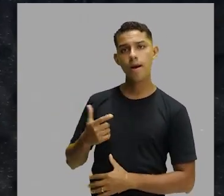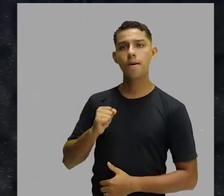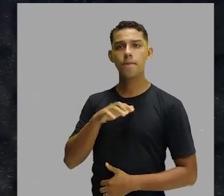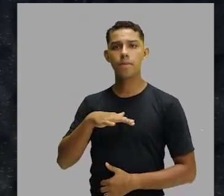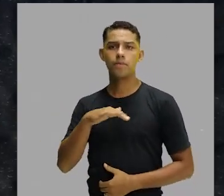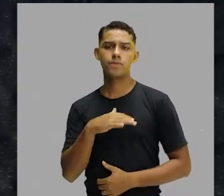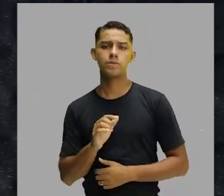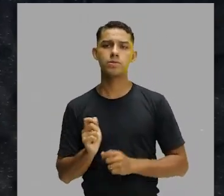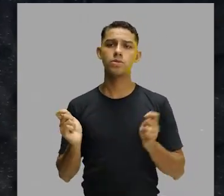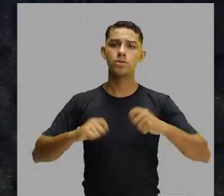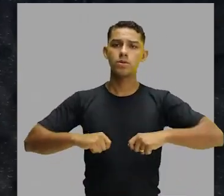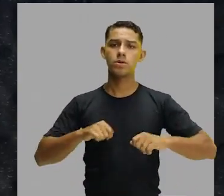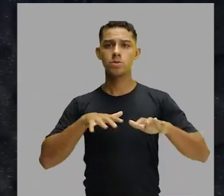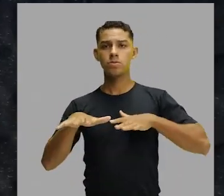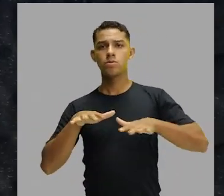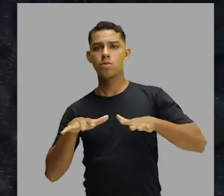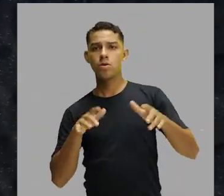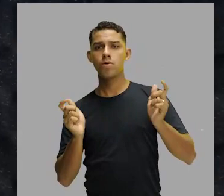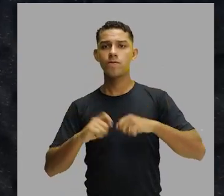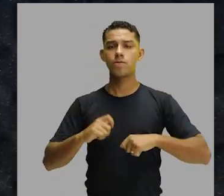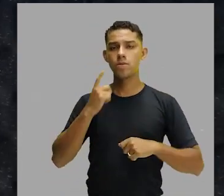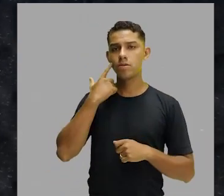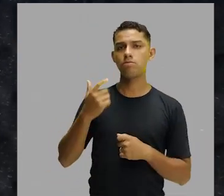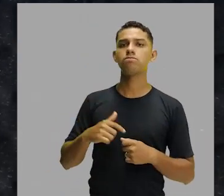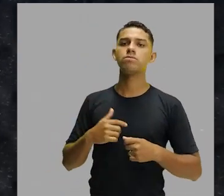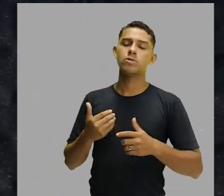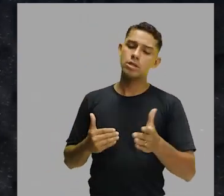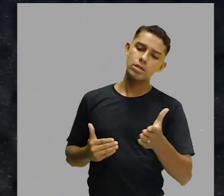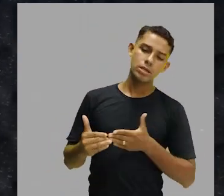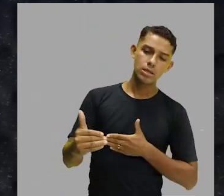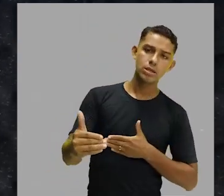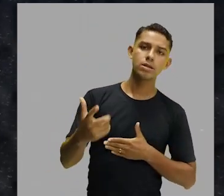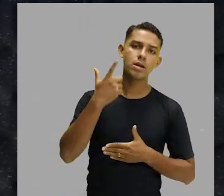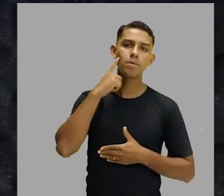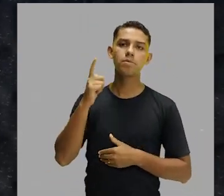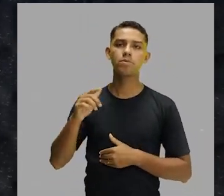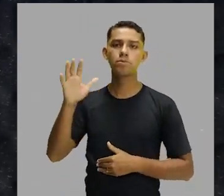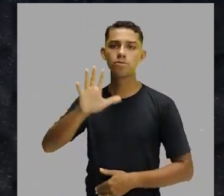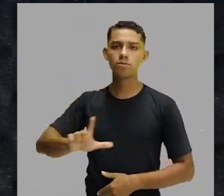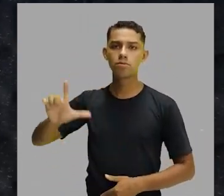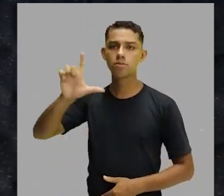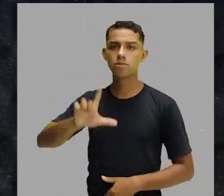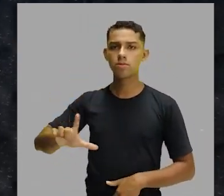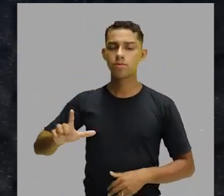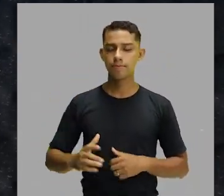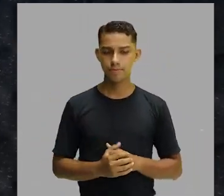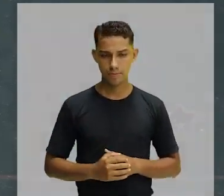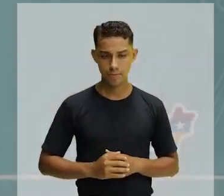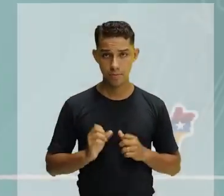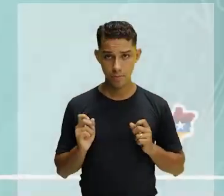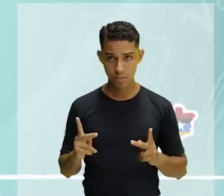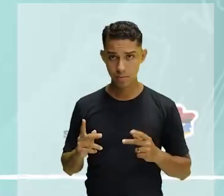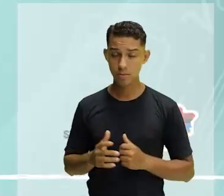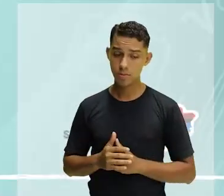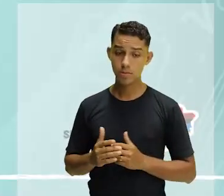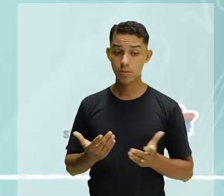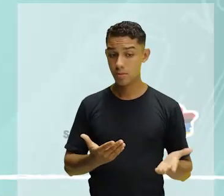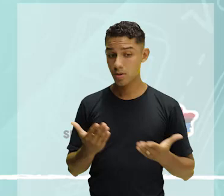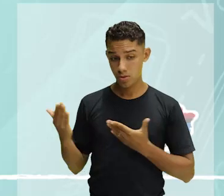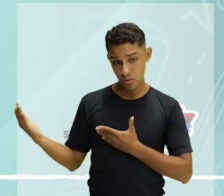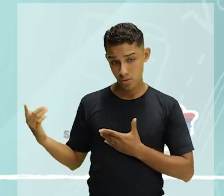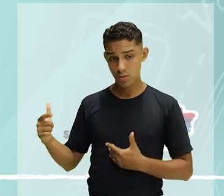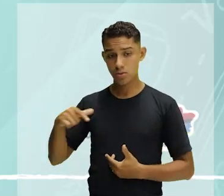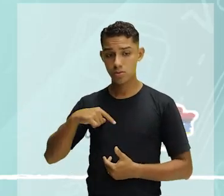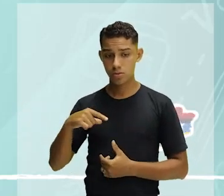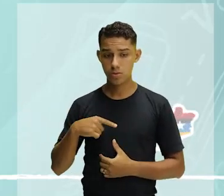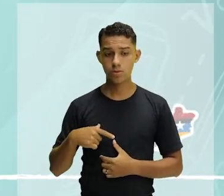estilo, aquele movimento, e assim se inicia o movimento literário, tá bom? Nestas esferas,